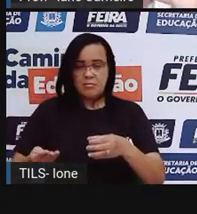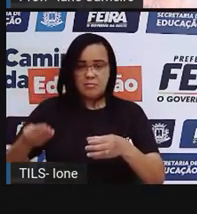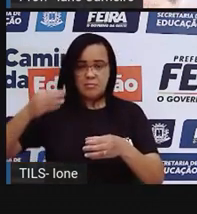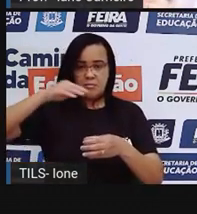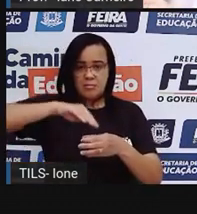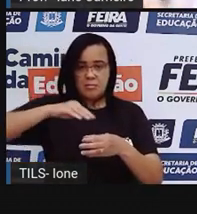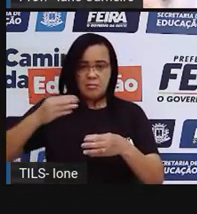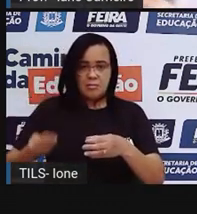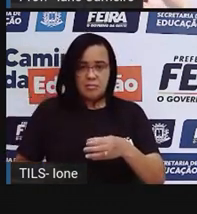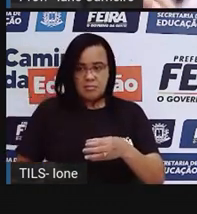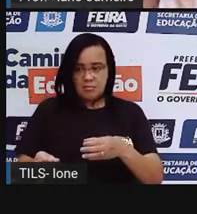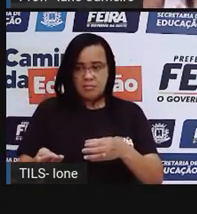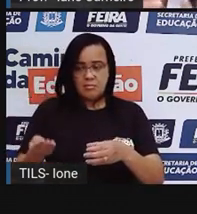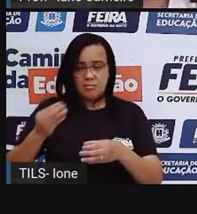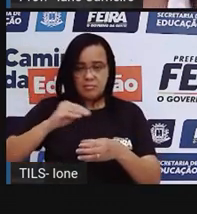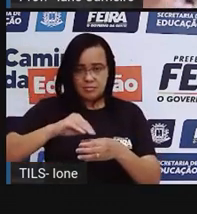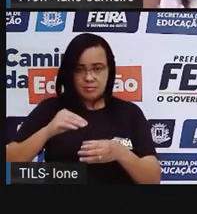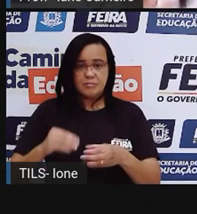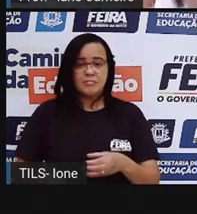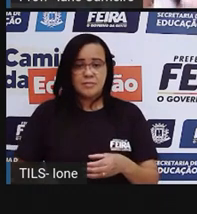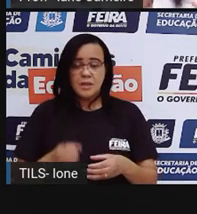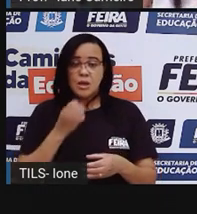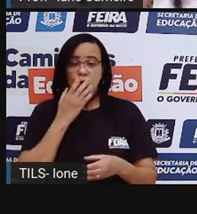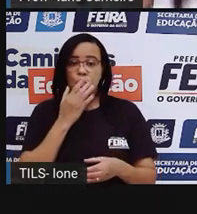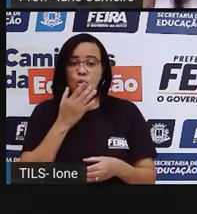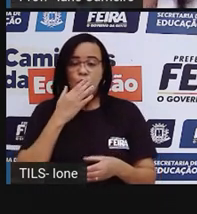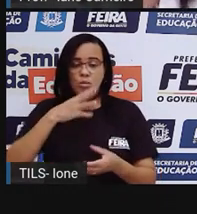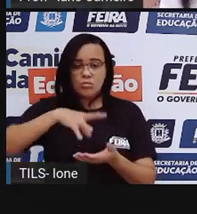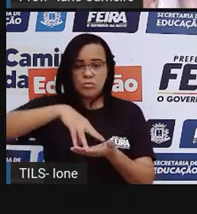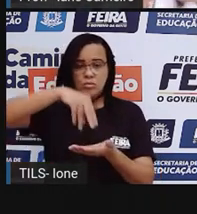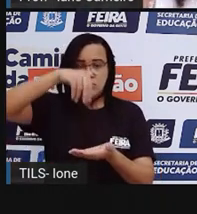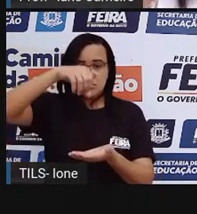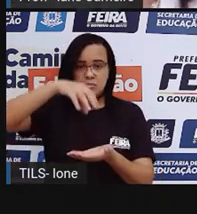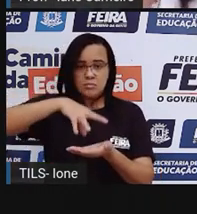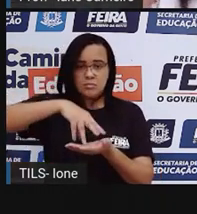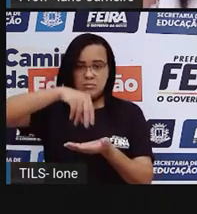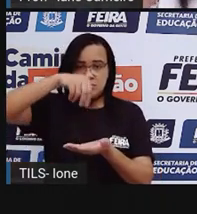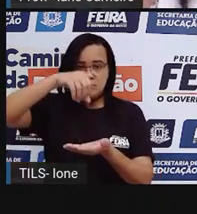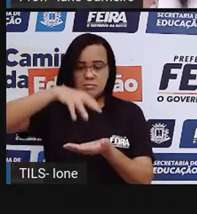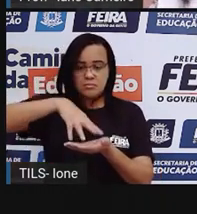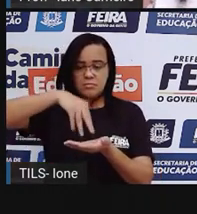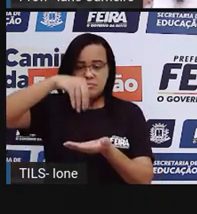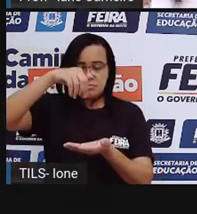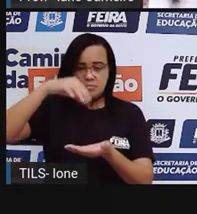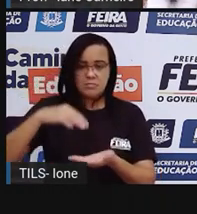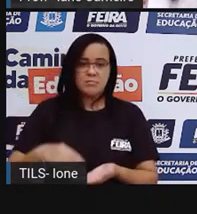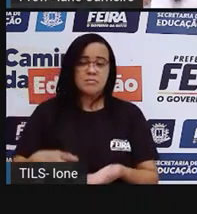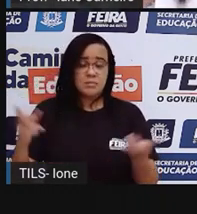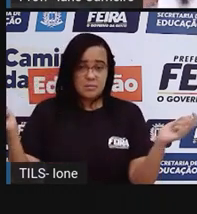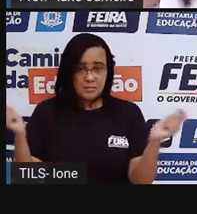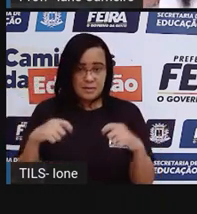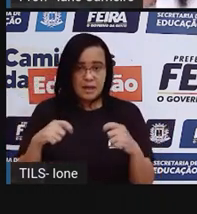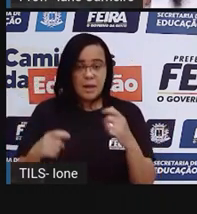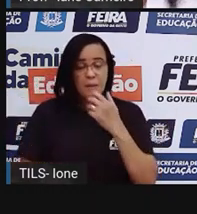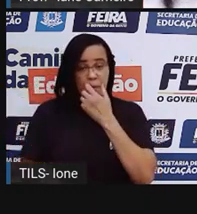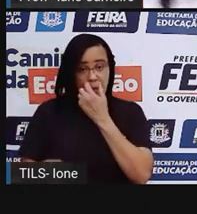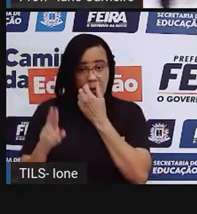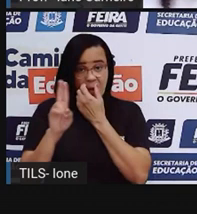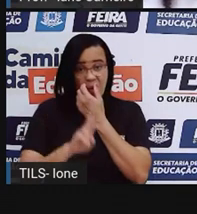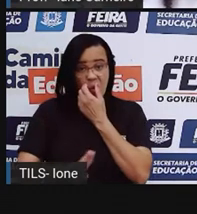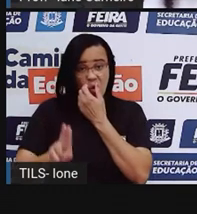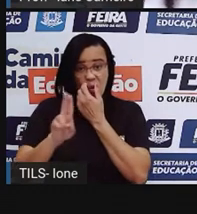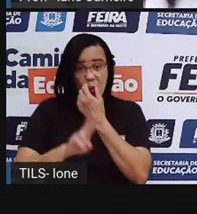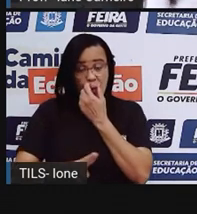Aqui a Pro não está usando cola com glitter. A Pro vai usar só o glitter e vai dar certo também. Você pode usar